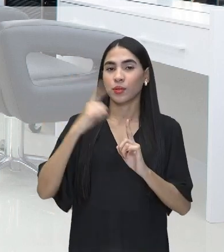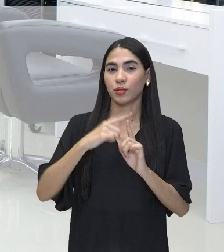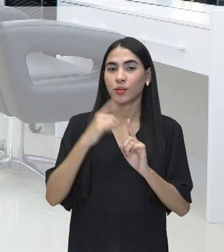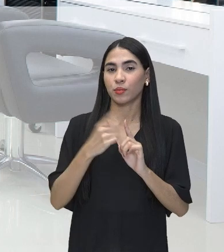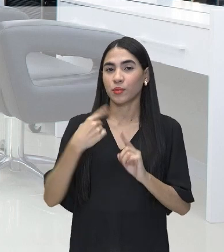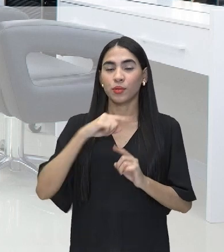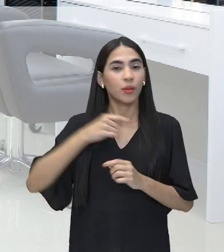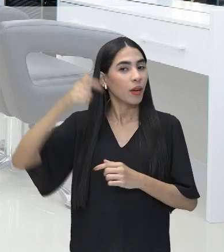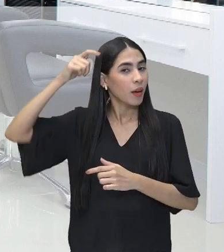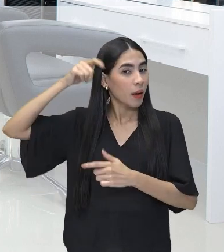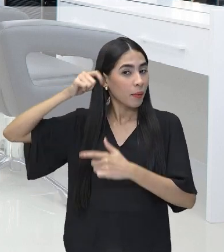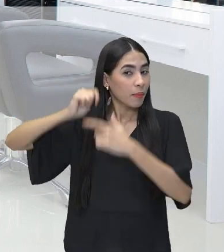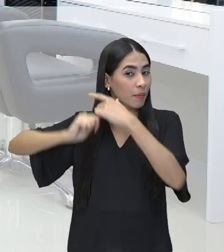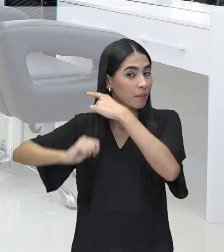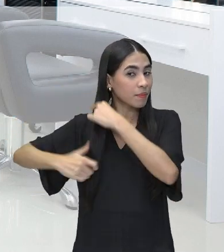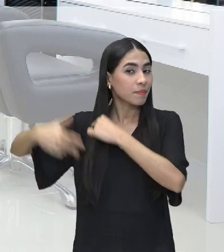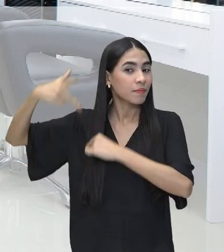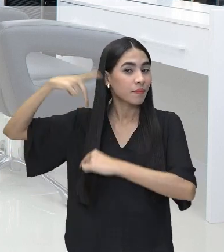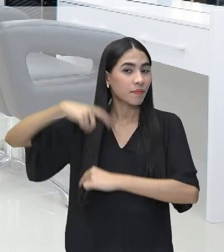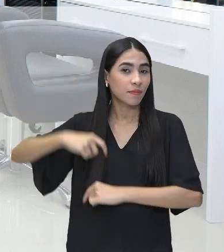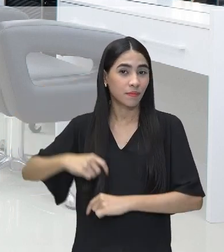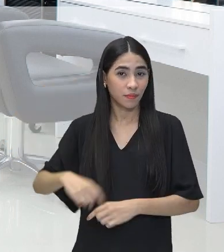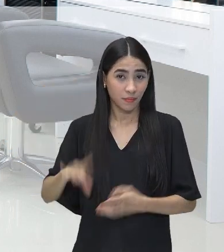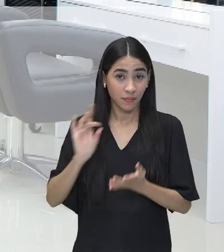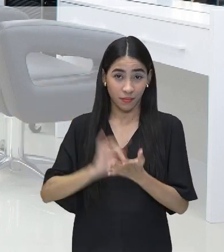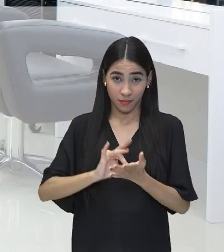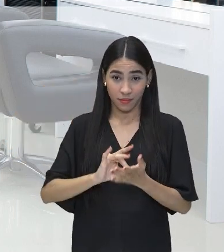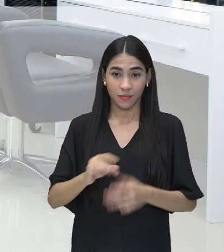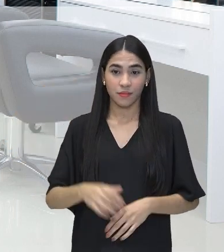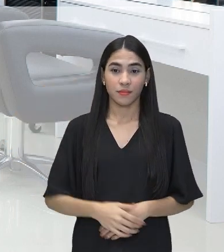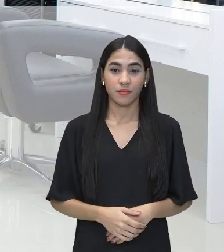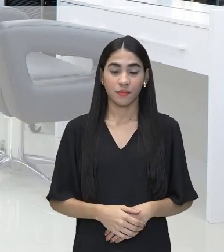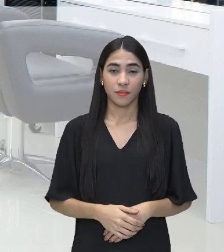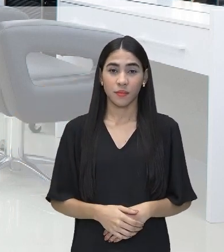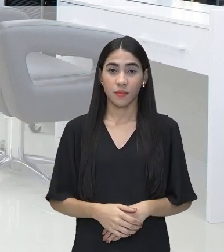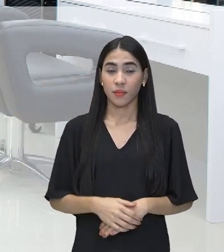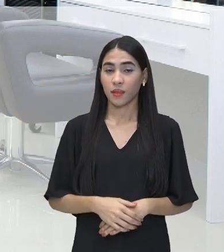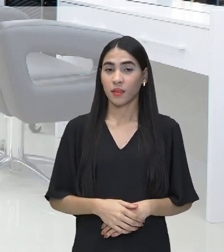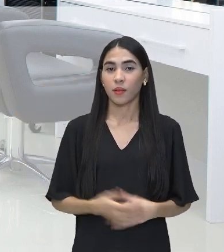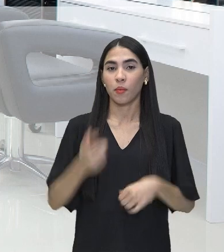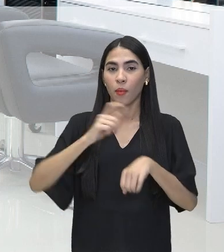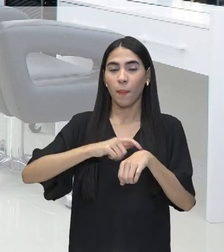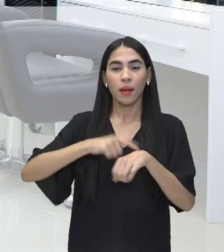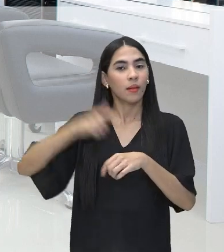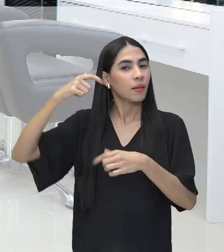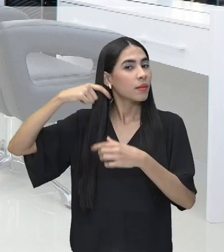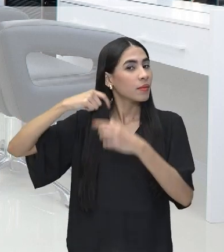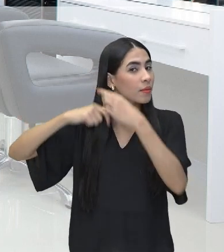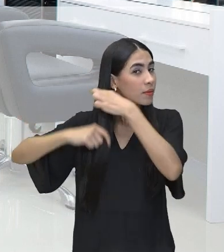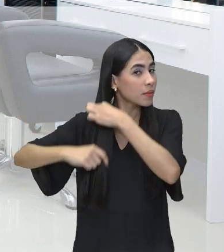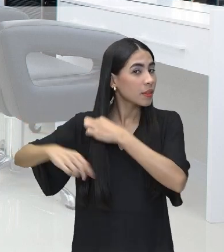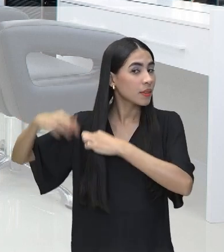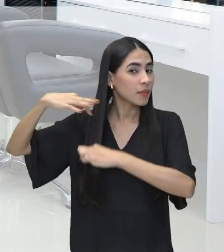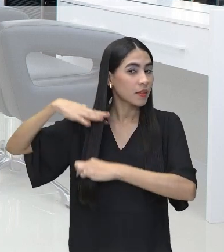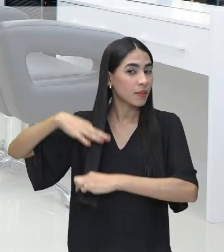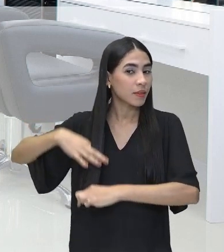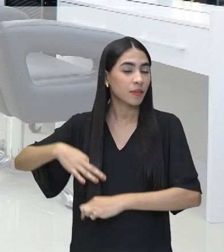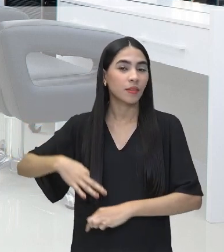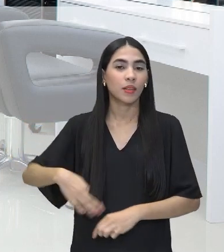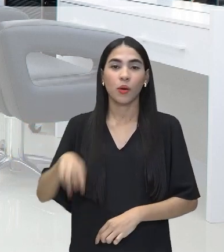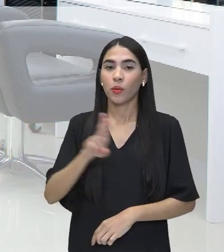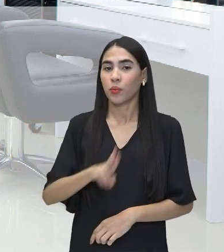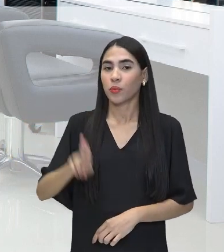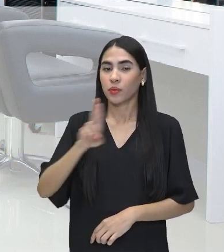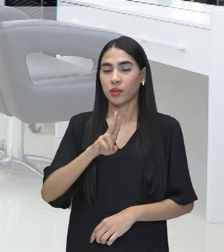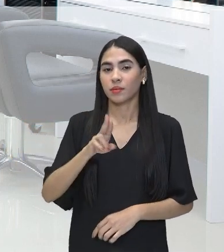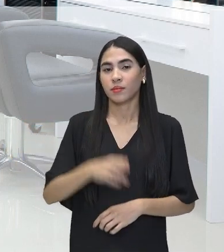alisar o nosso cabelo, não é verdade? E nesse alisamento, né, que a gente utiliza,